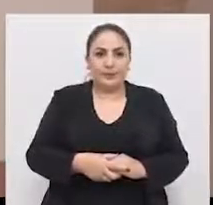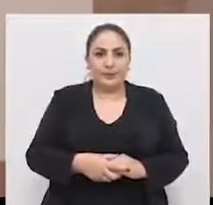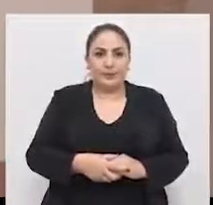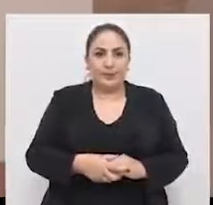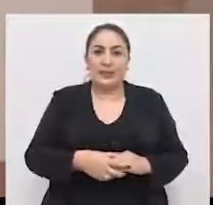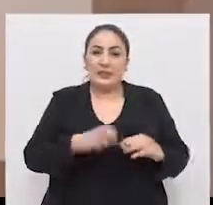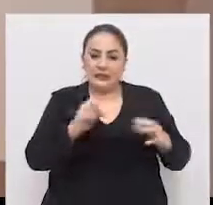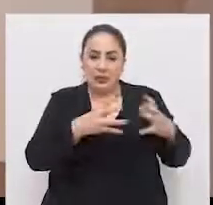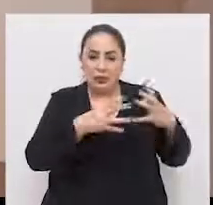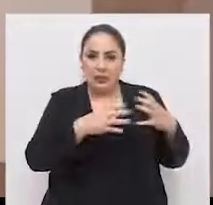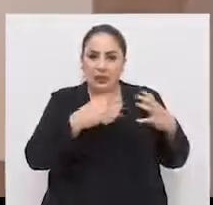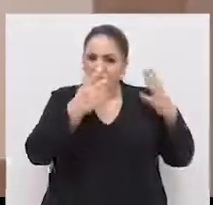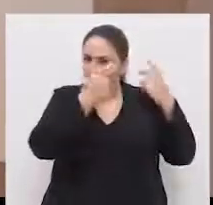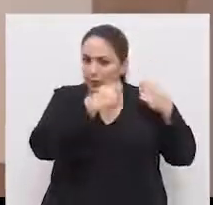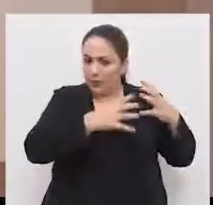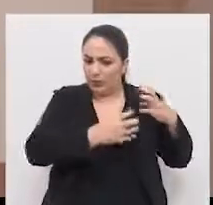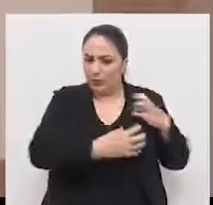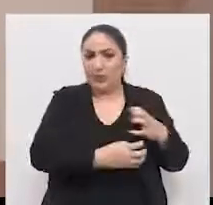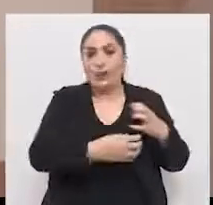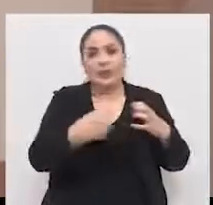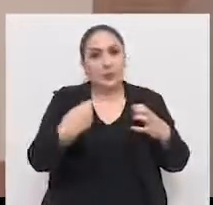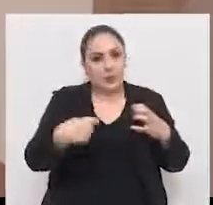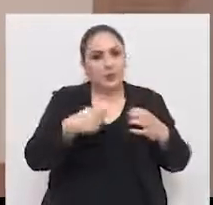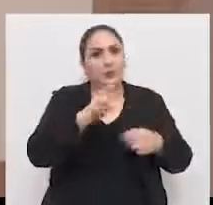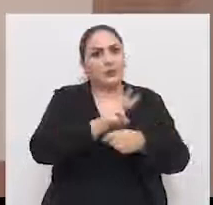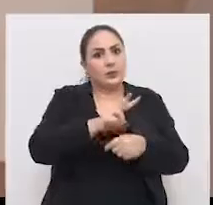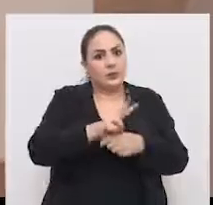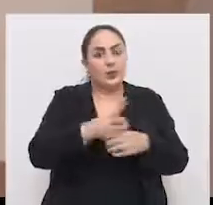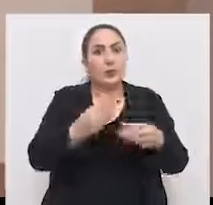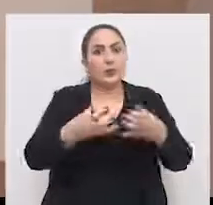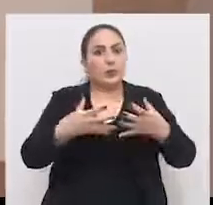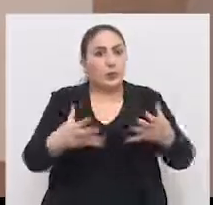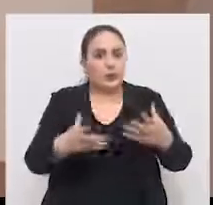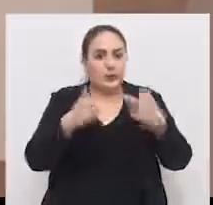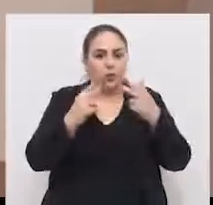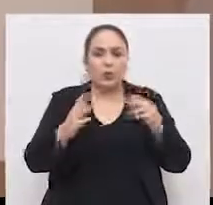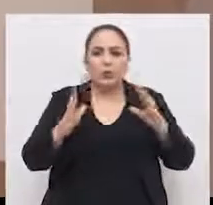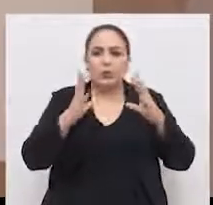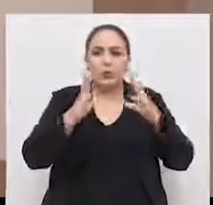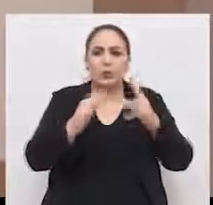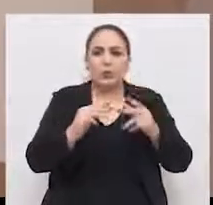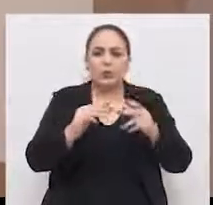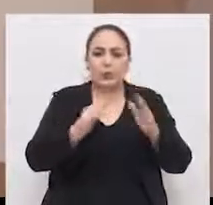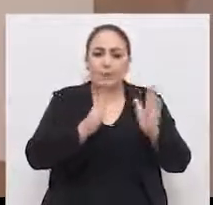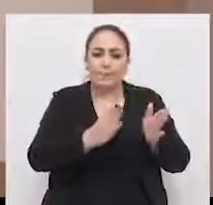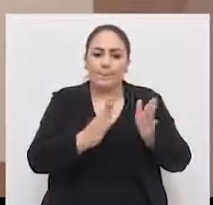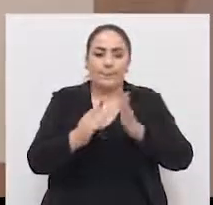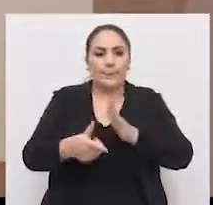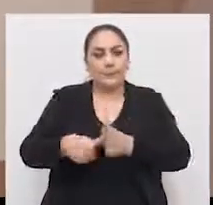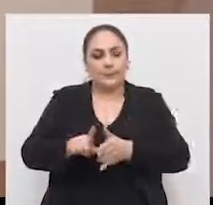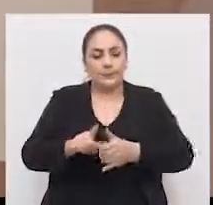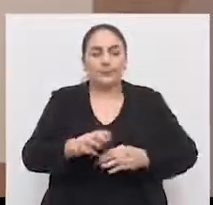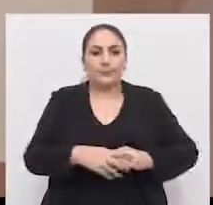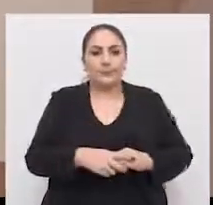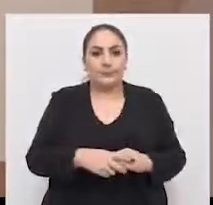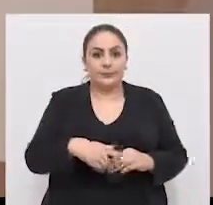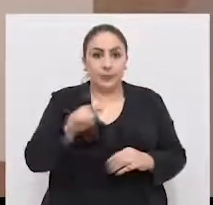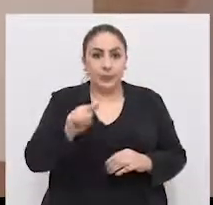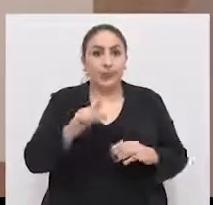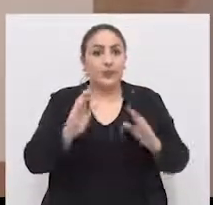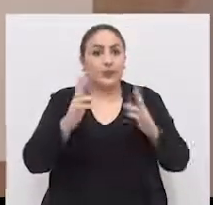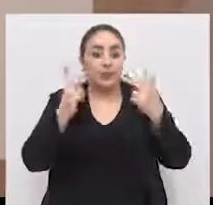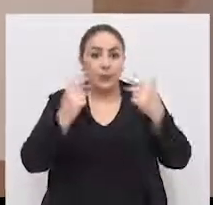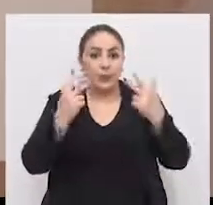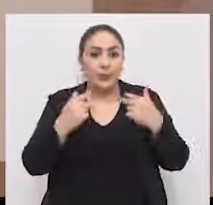O desembaraçar dos cabelos, ele requer um cuidado tão grande quanto todos os outros passos anteriores.